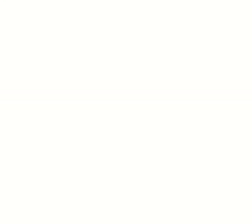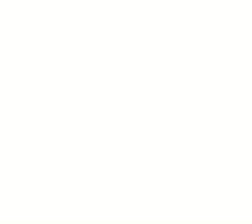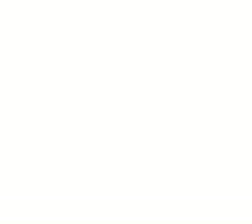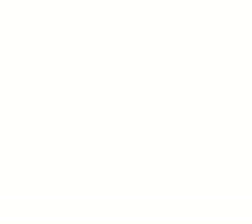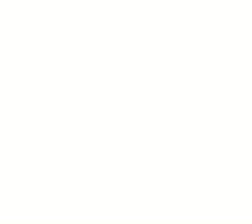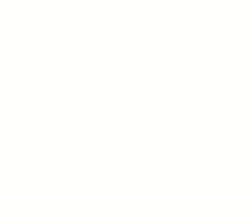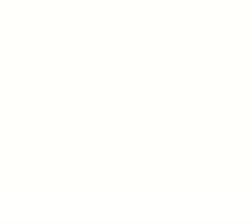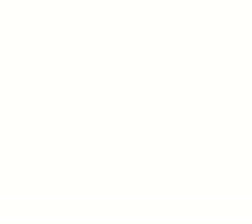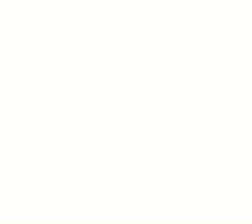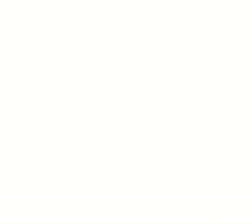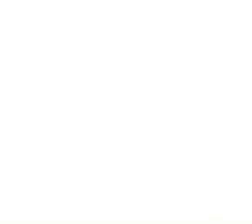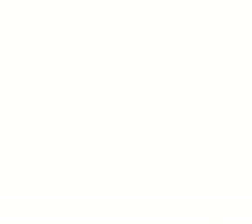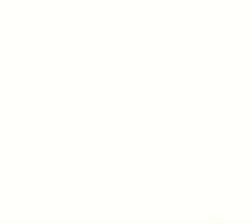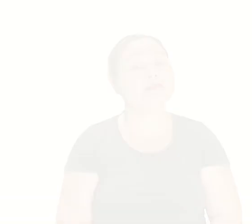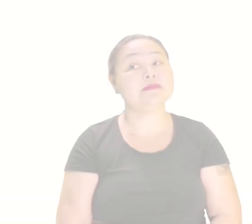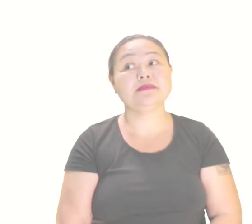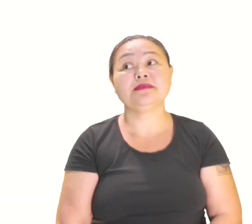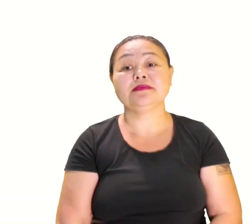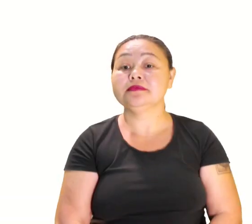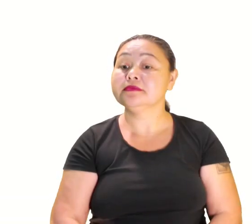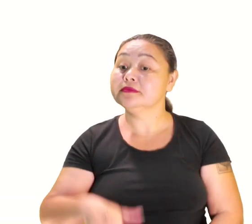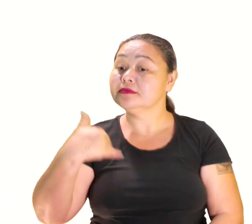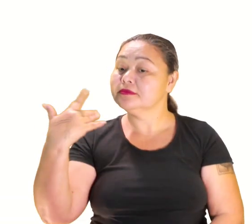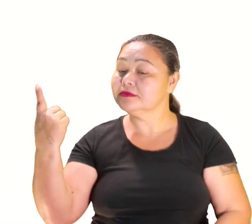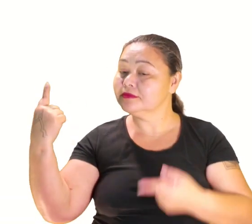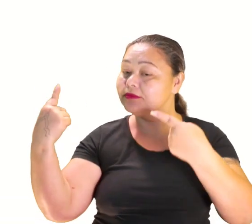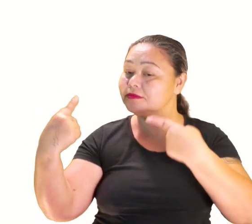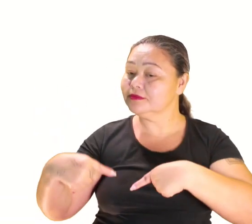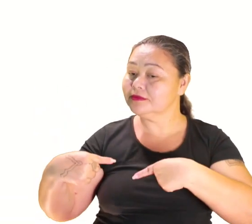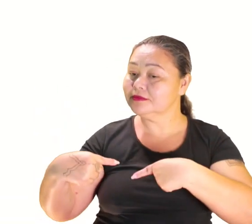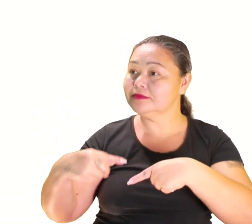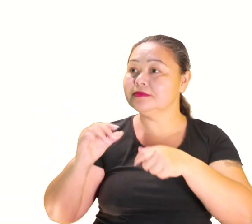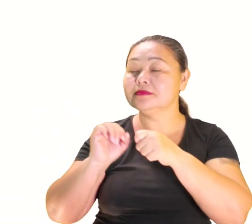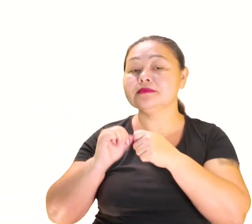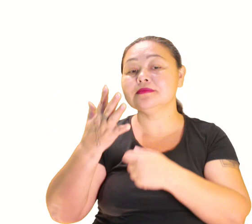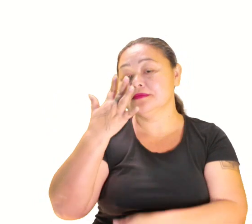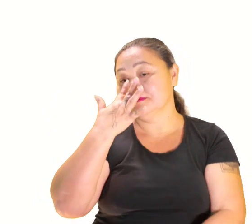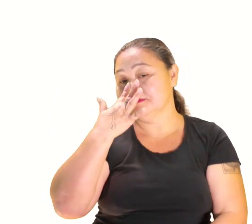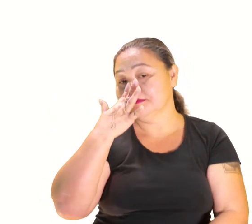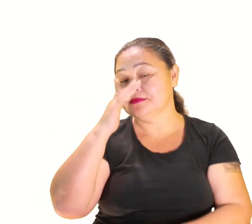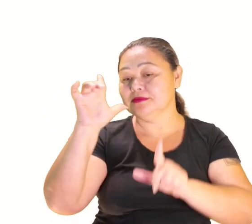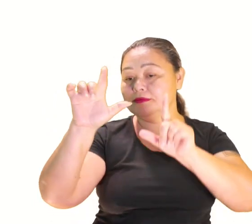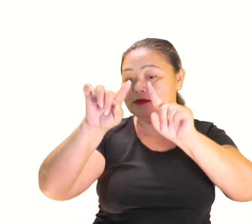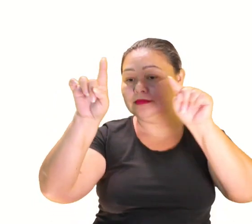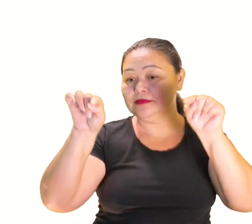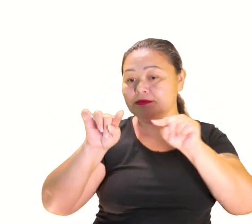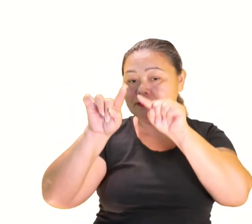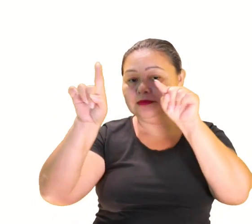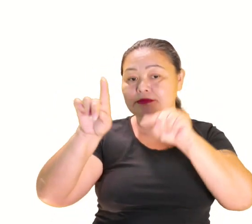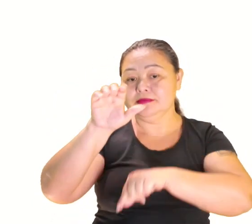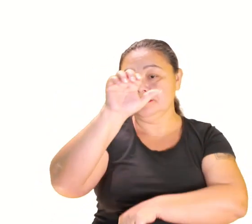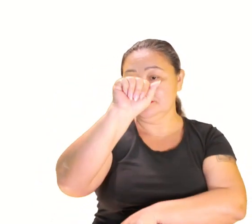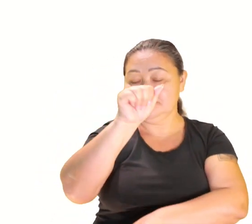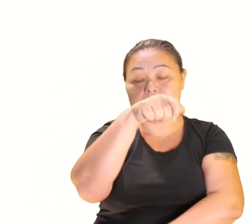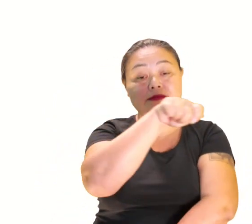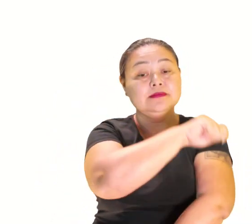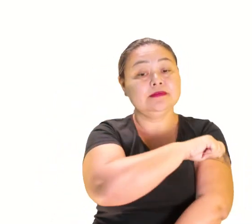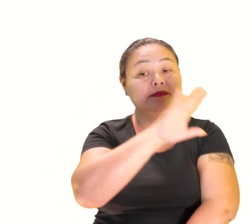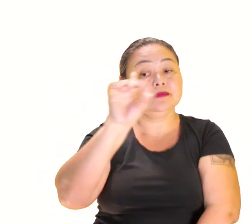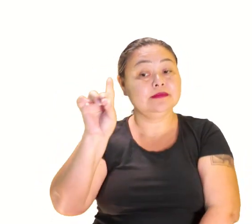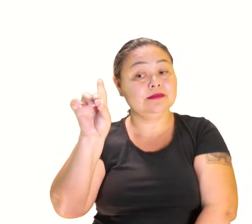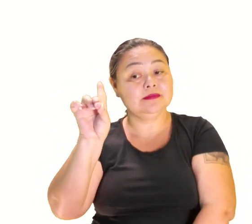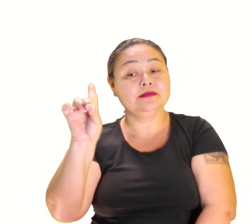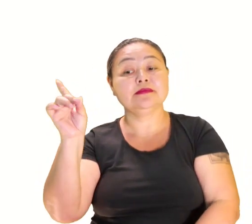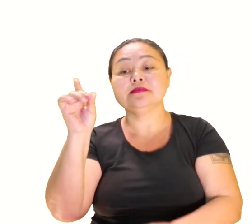dar a resposta do desafio. Então, o desafio era o seguinte, né? Observando o diagrama abaixo, A é o conjunto dos alunos, D é